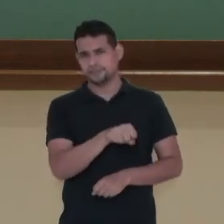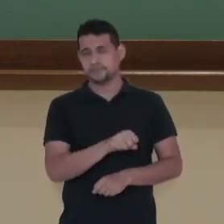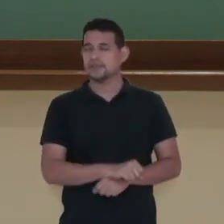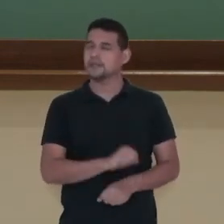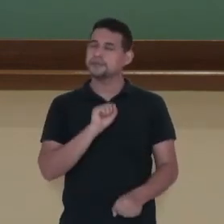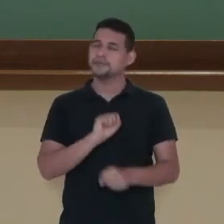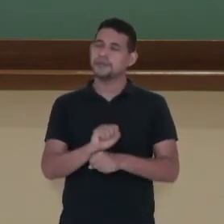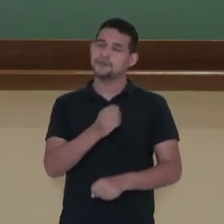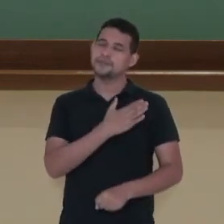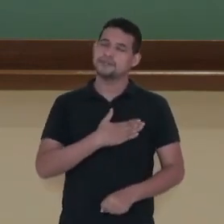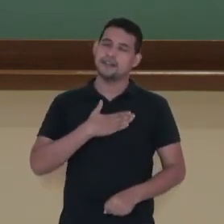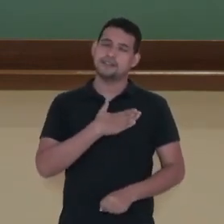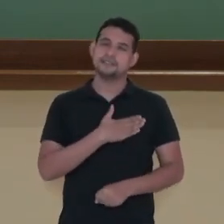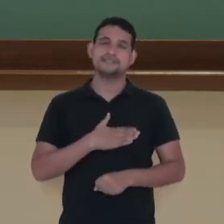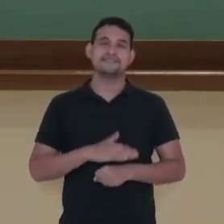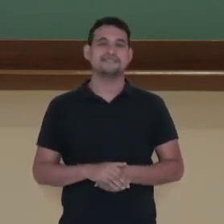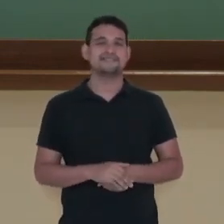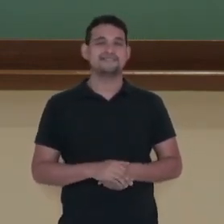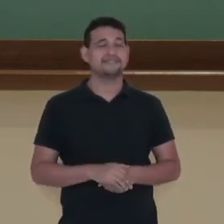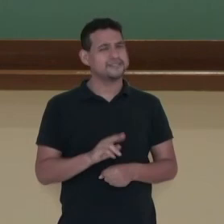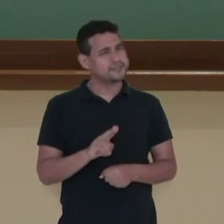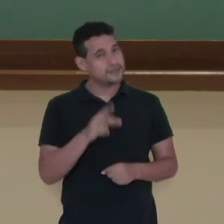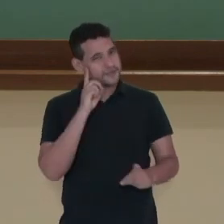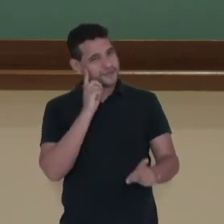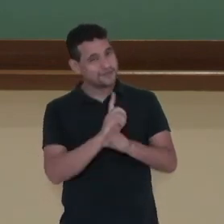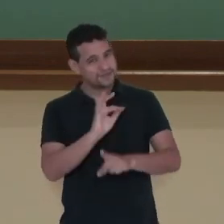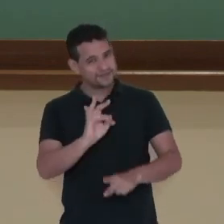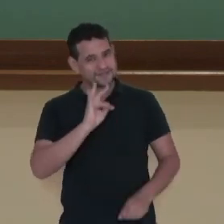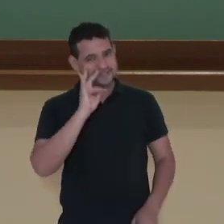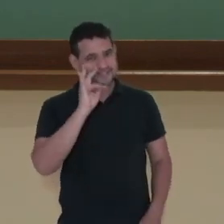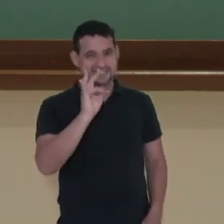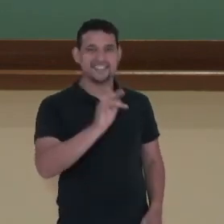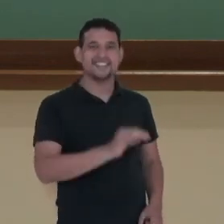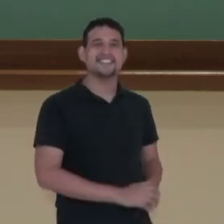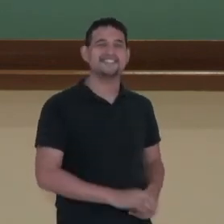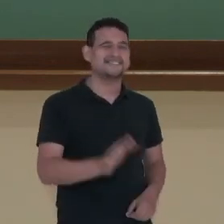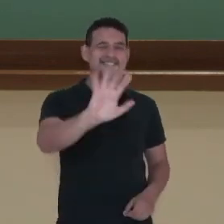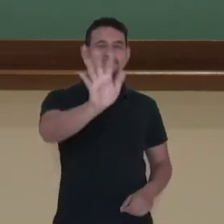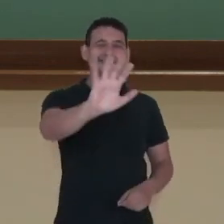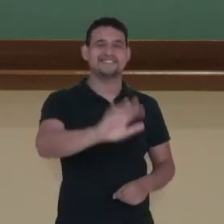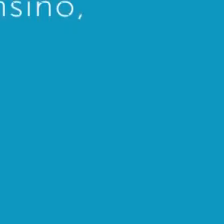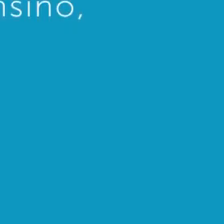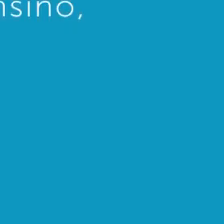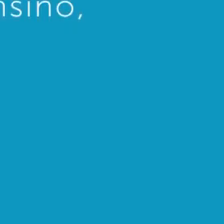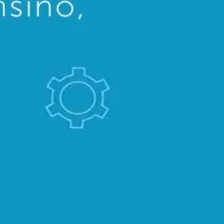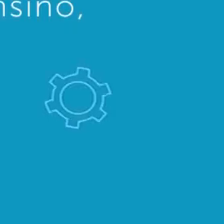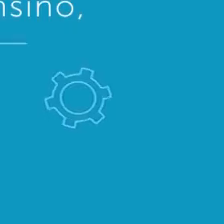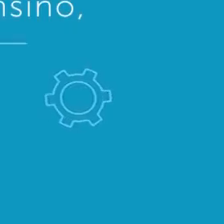Espero que vocês tenham gostado. Os vejo na próxima aula. Até breve!